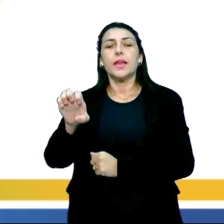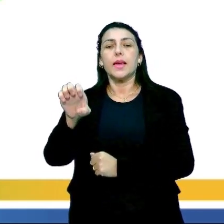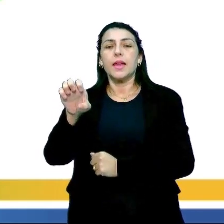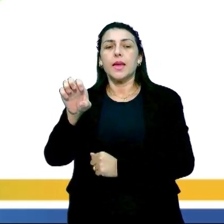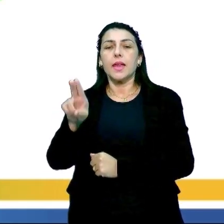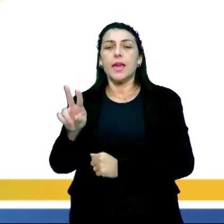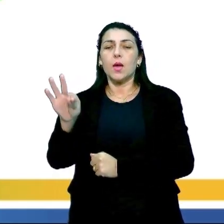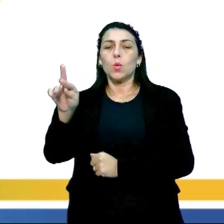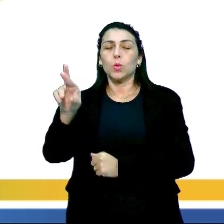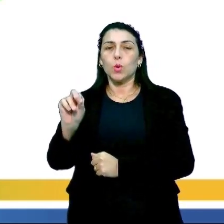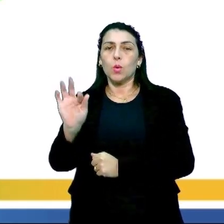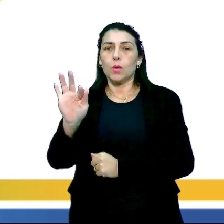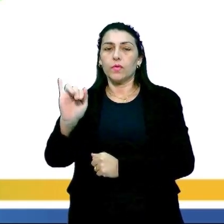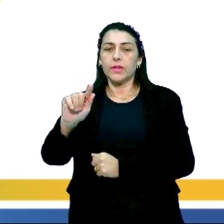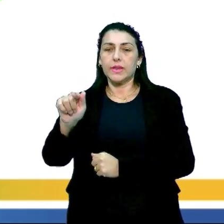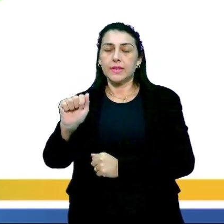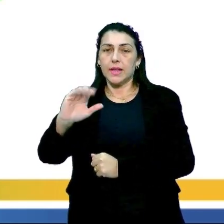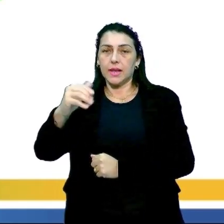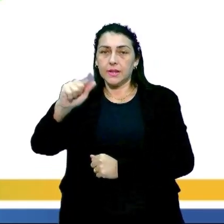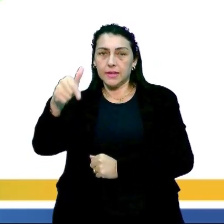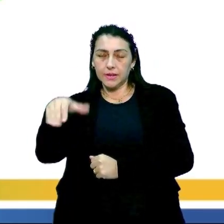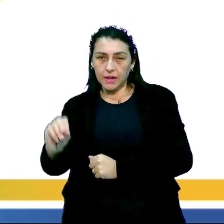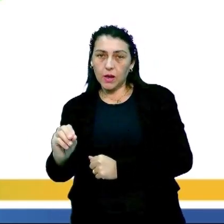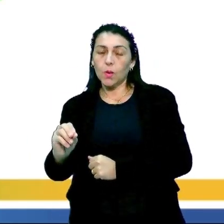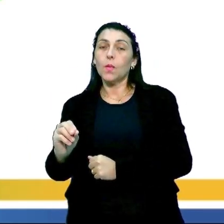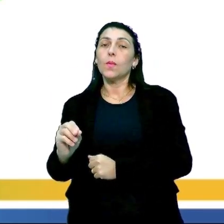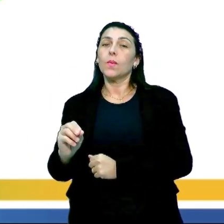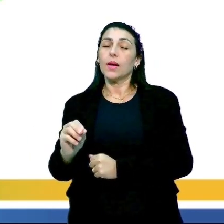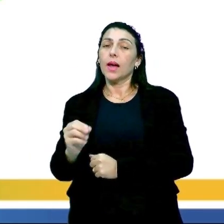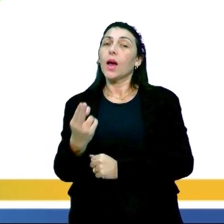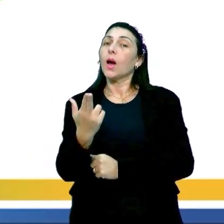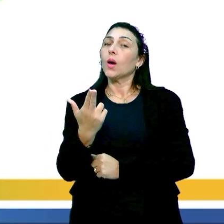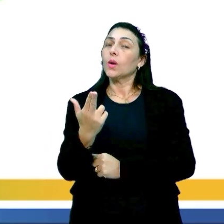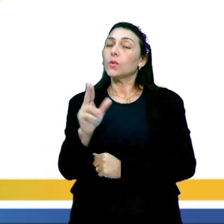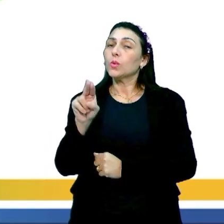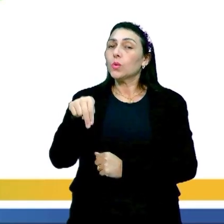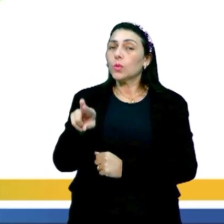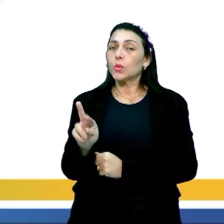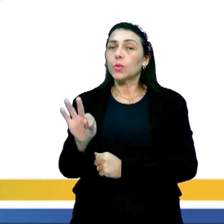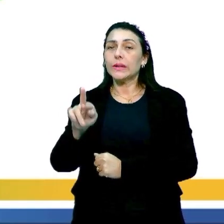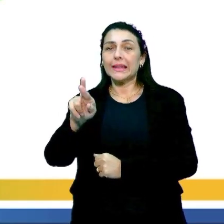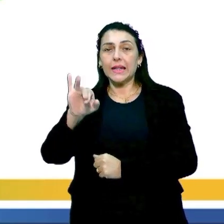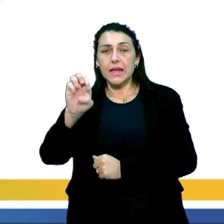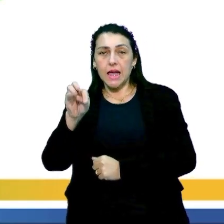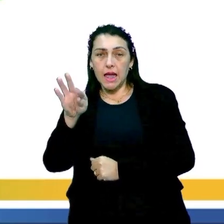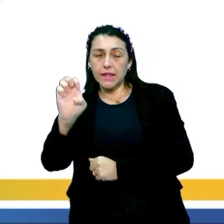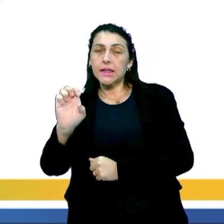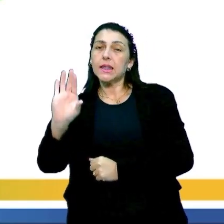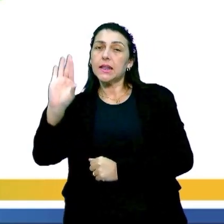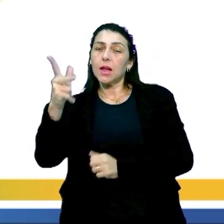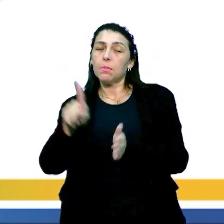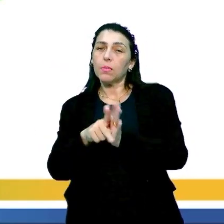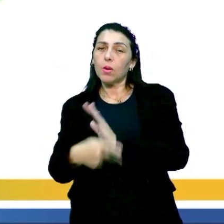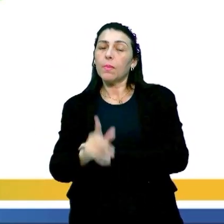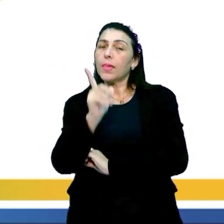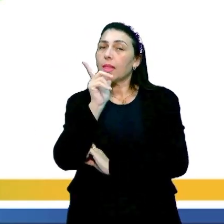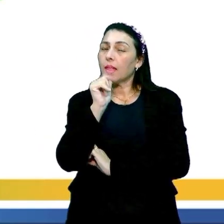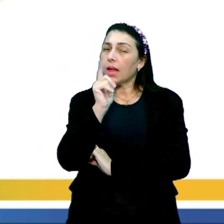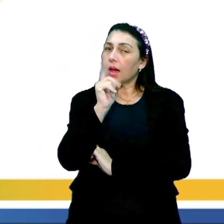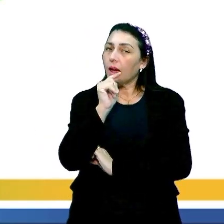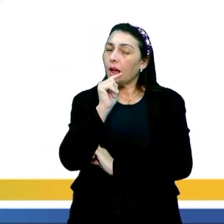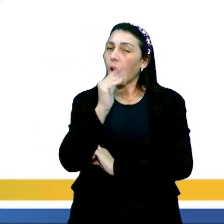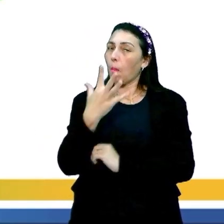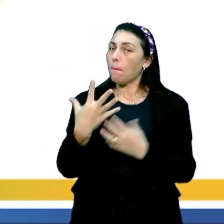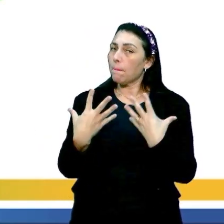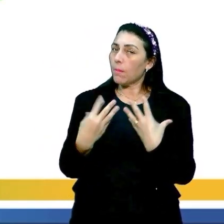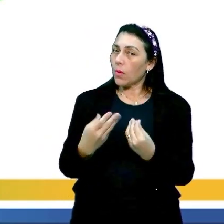Eutrofização é um excesso de nutrientes que ocorre na água. Esse excesso de